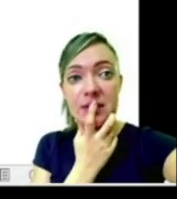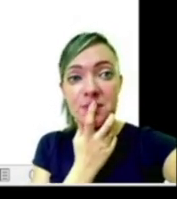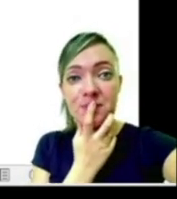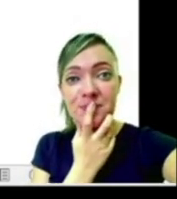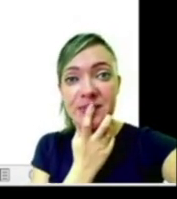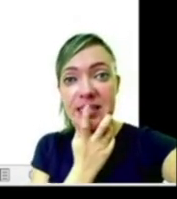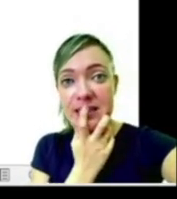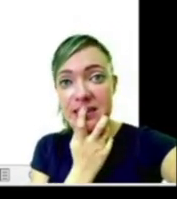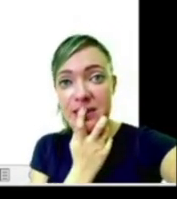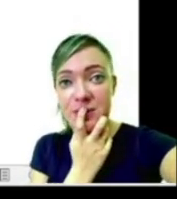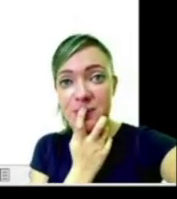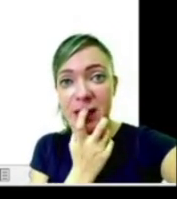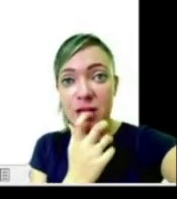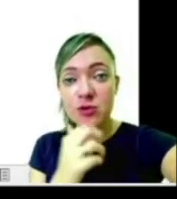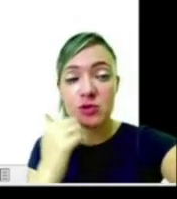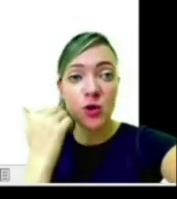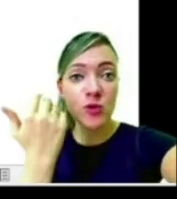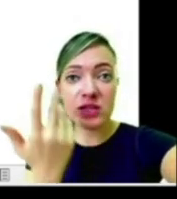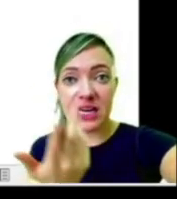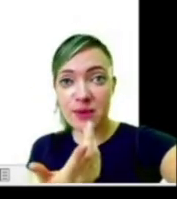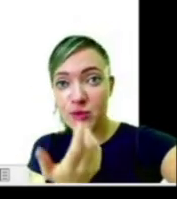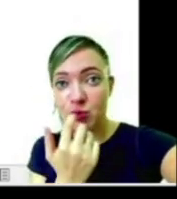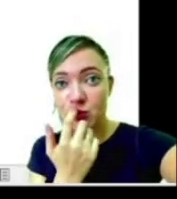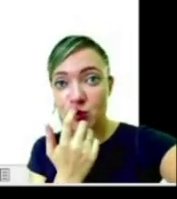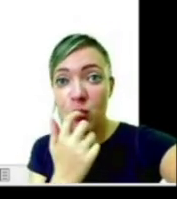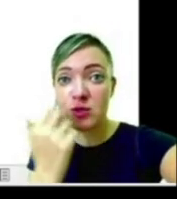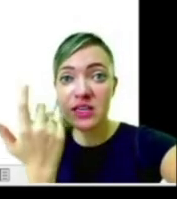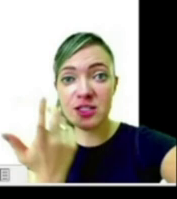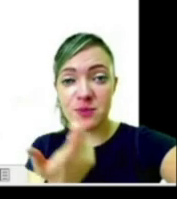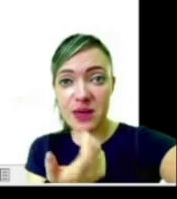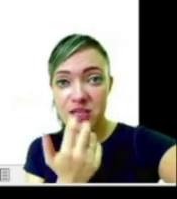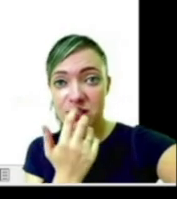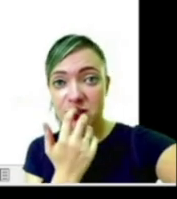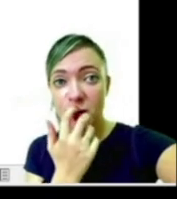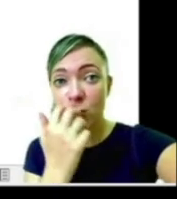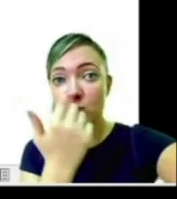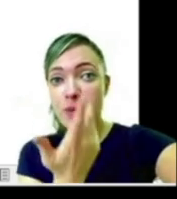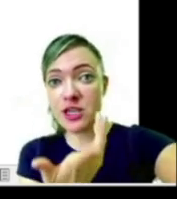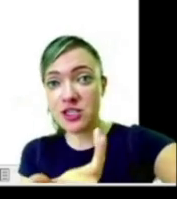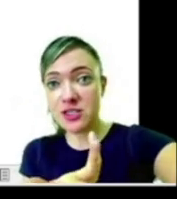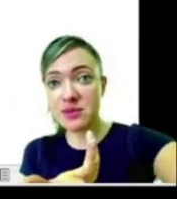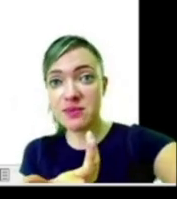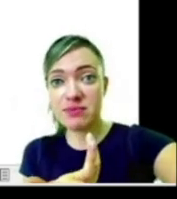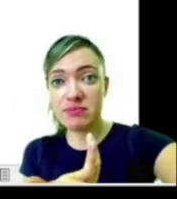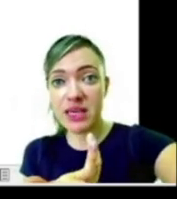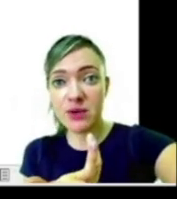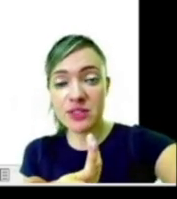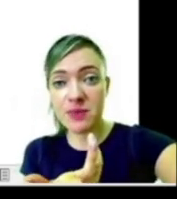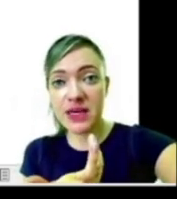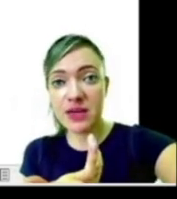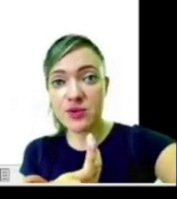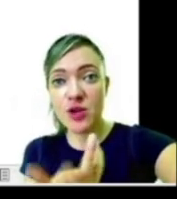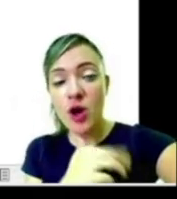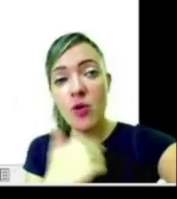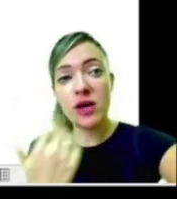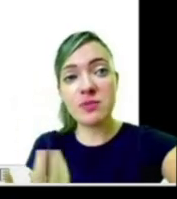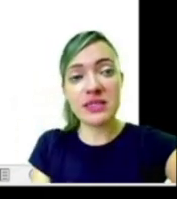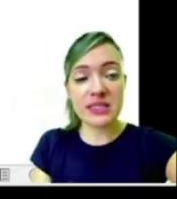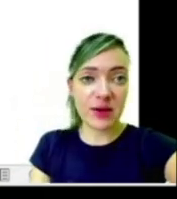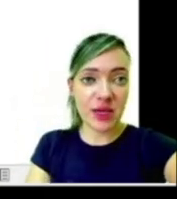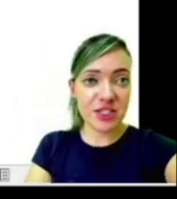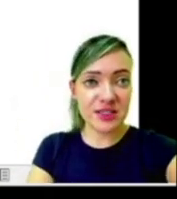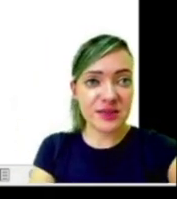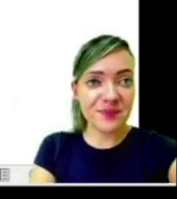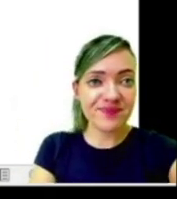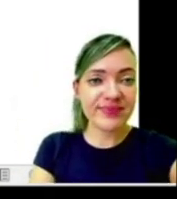essa questão? O que vocês acham? Ou os caramujos, ou os grandes peixes, ou os peixes menores, pequenos, ou as